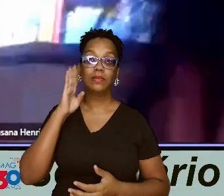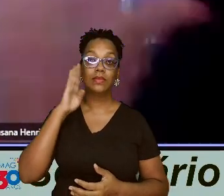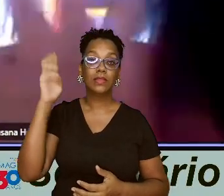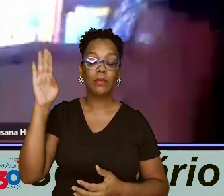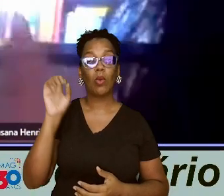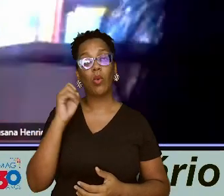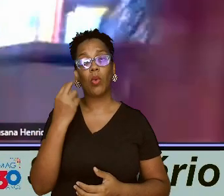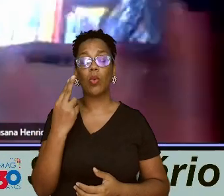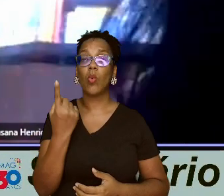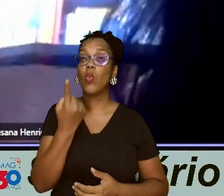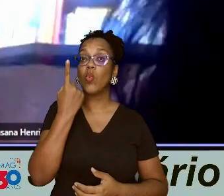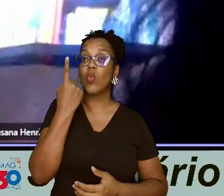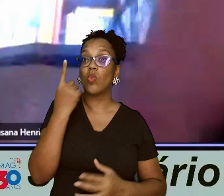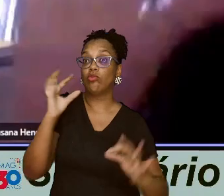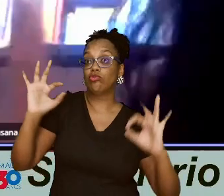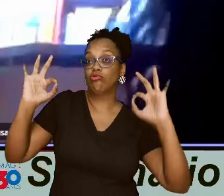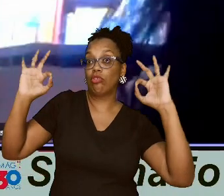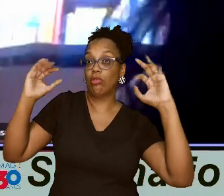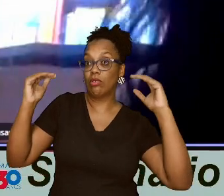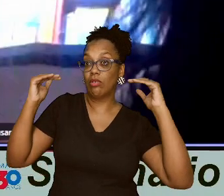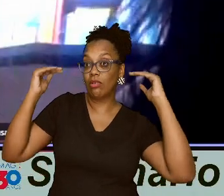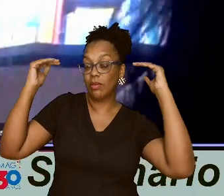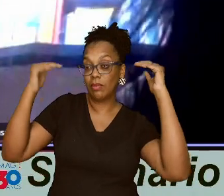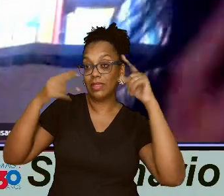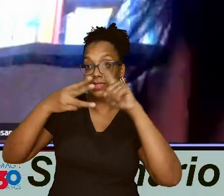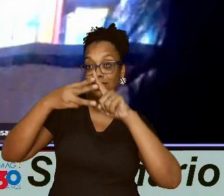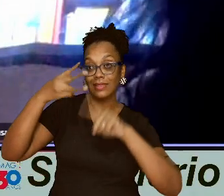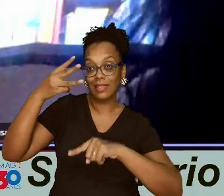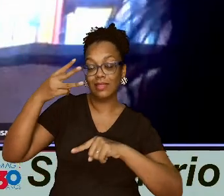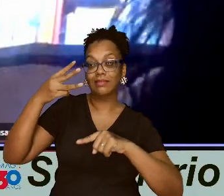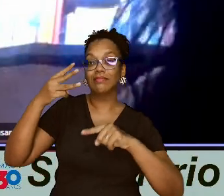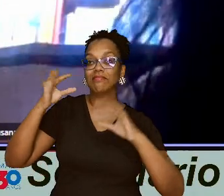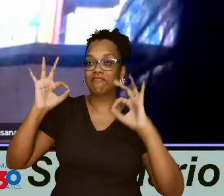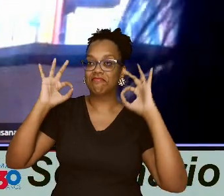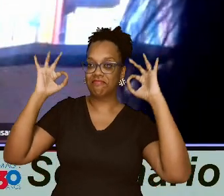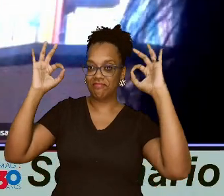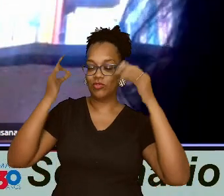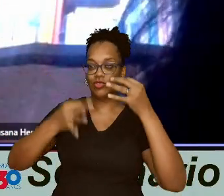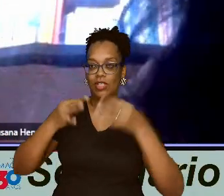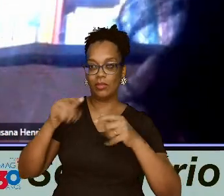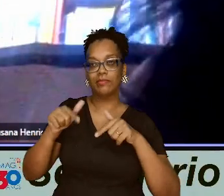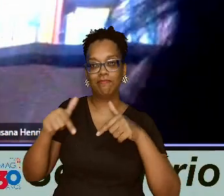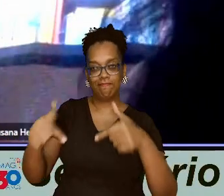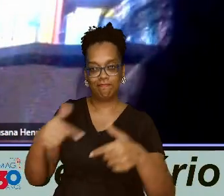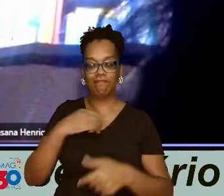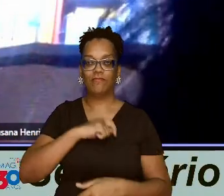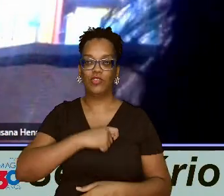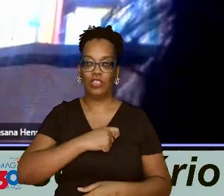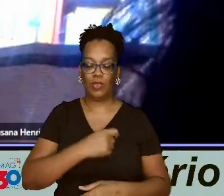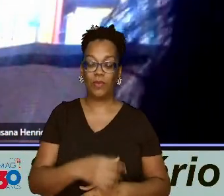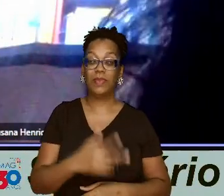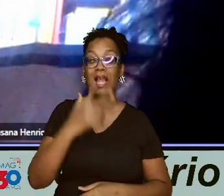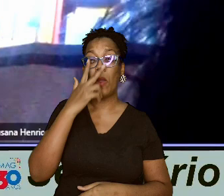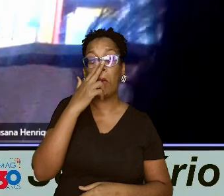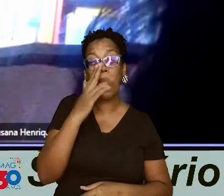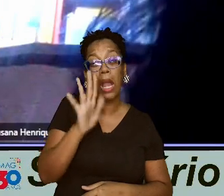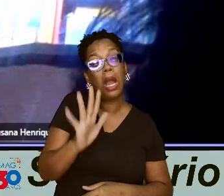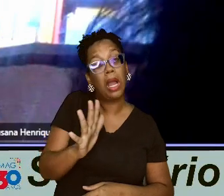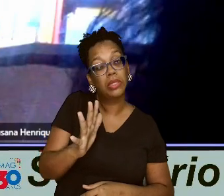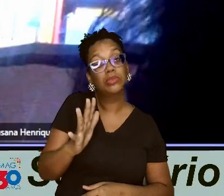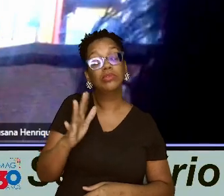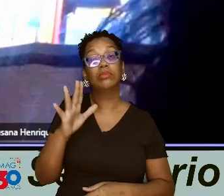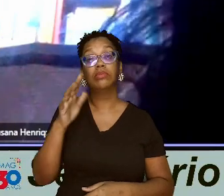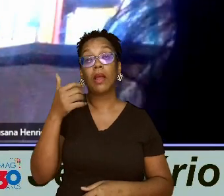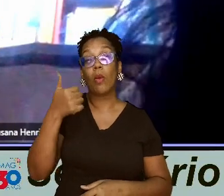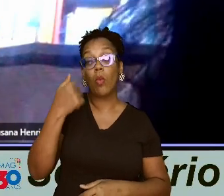dos top, né, dos três piores problemas do judiciário, que eu acho que é a execução fiscal. Acho, me parece, que nesse primeiro